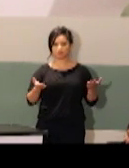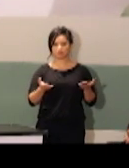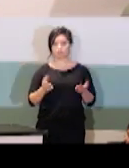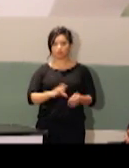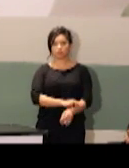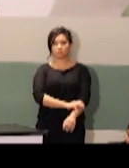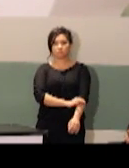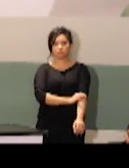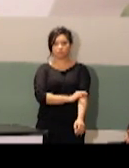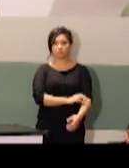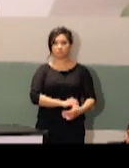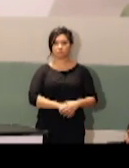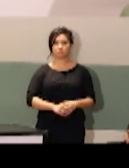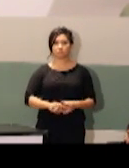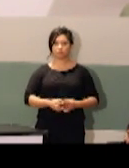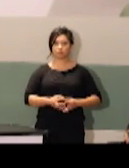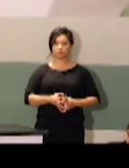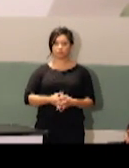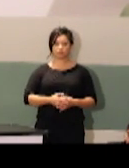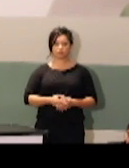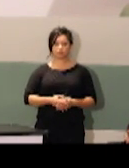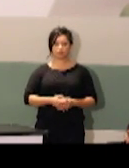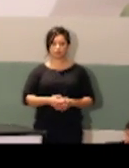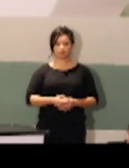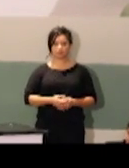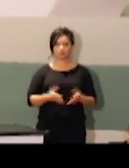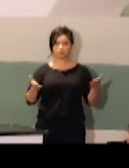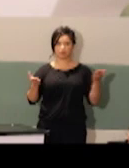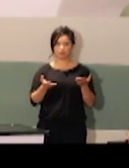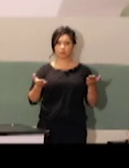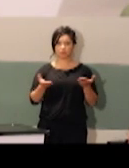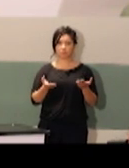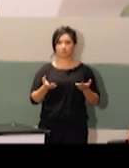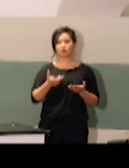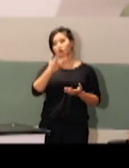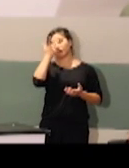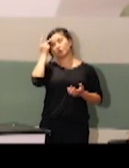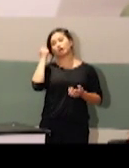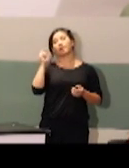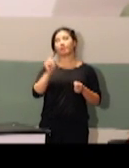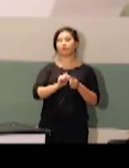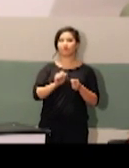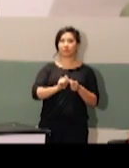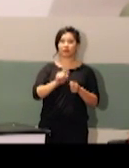Como Rodrigo Rolenberg. Já foi? A pergunta agora é do